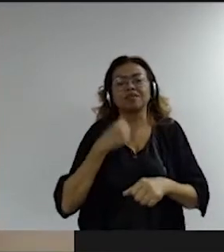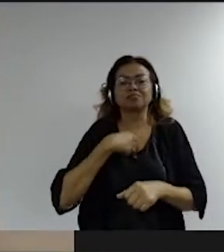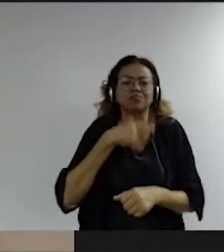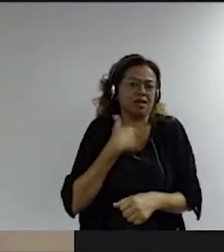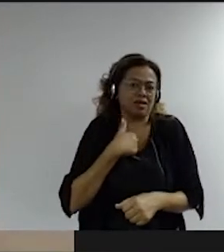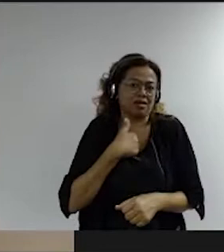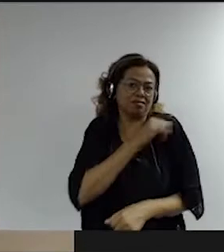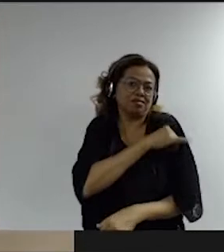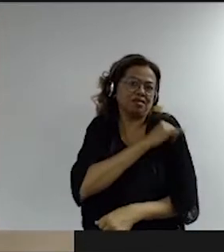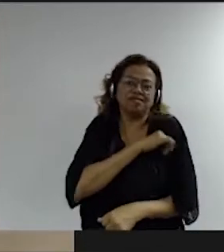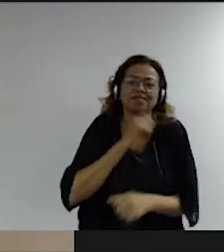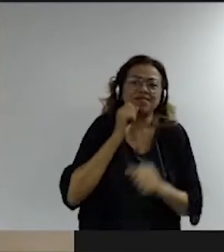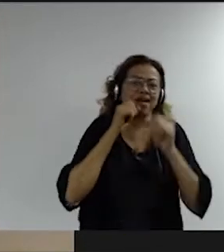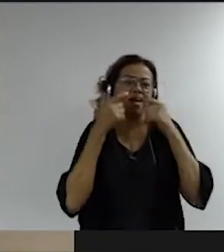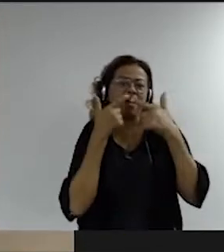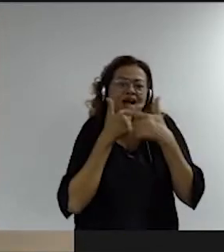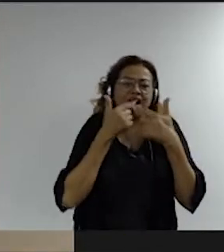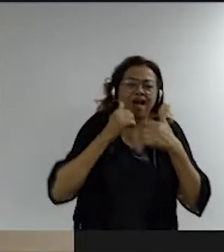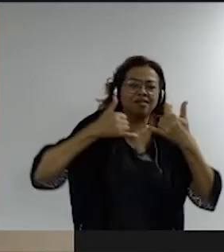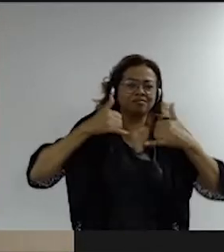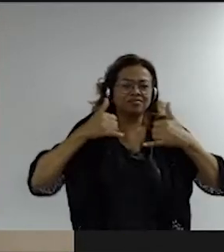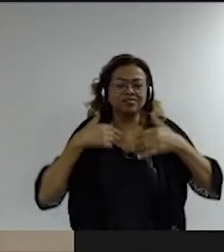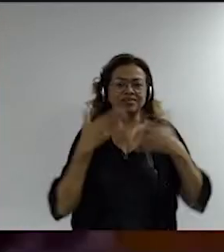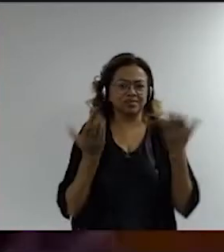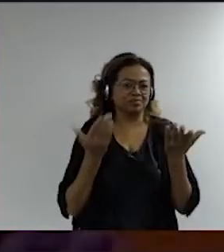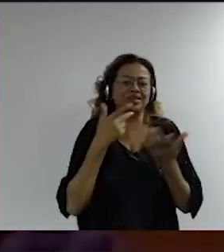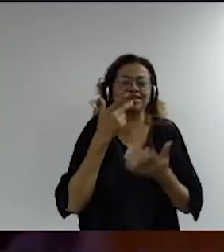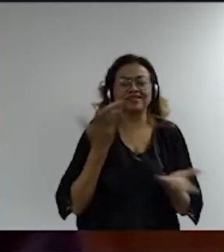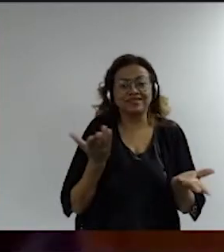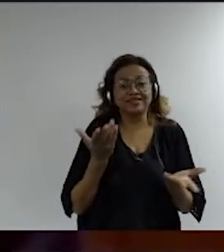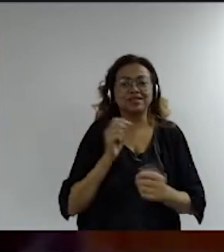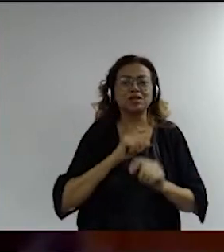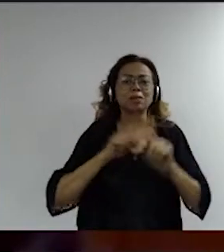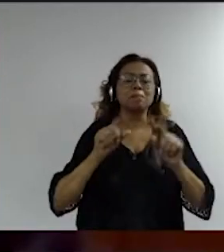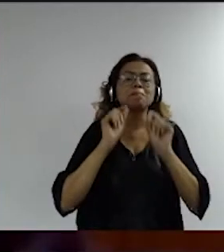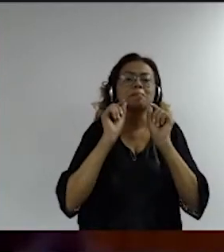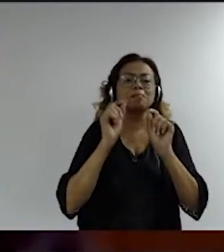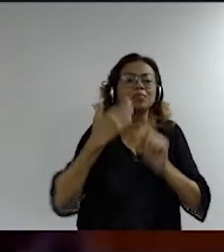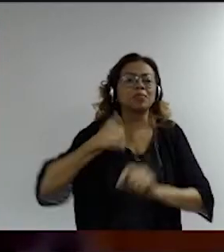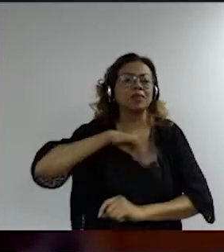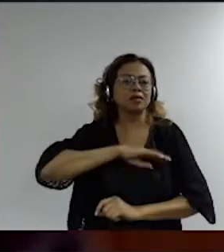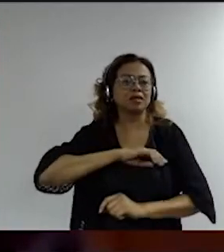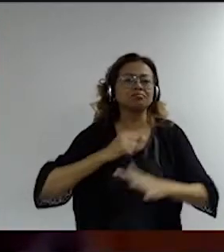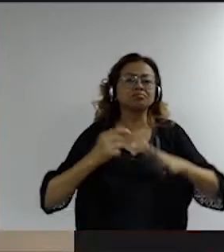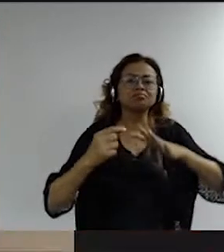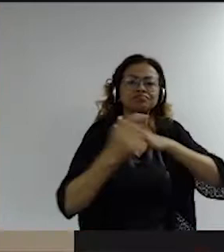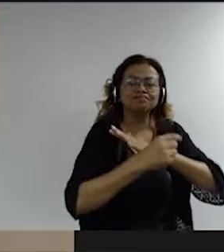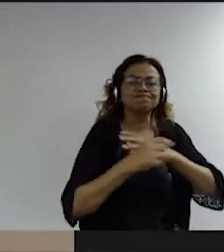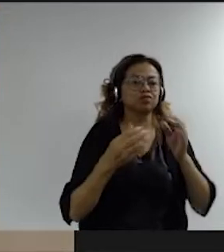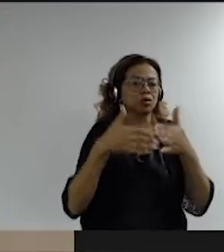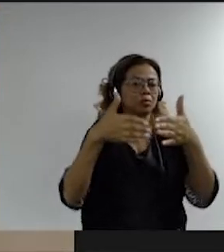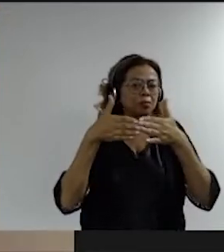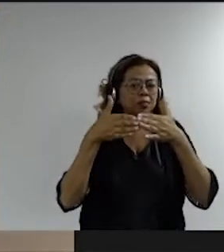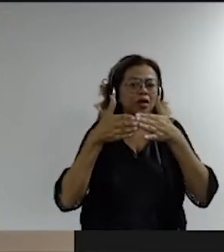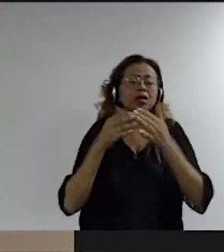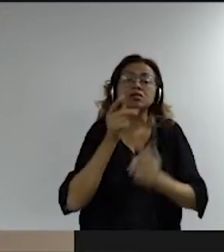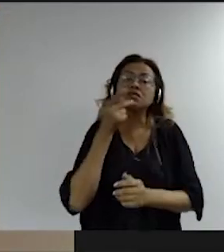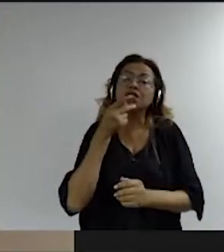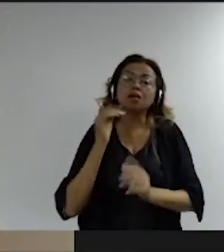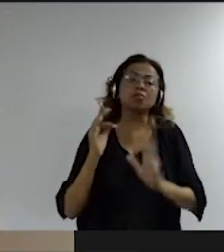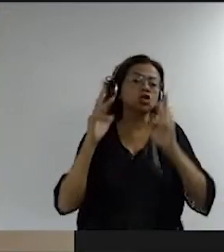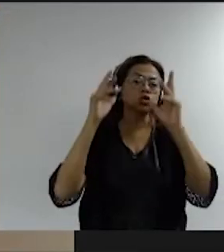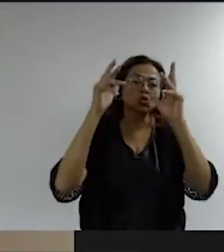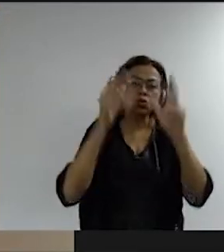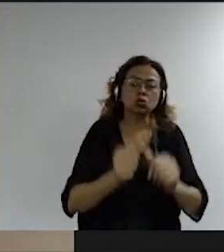carioca, com o alto astral e a informalidade, mas que as redes exigem, mas dizendo a